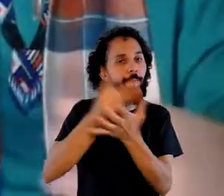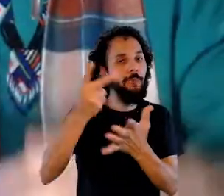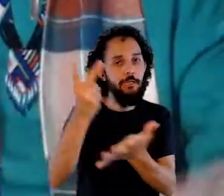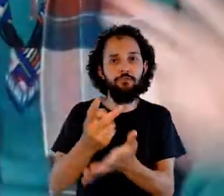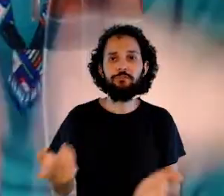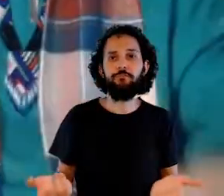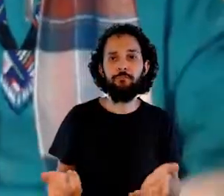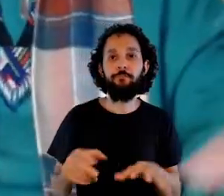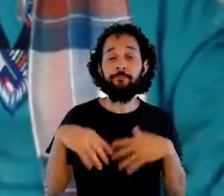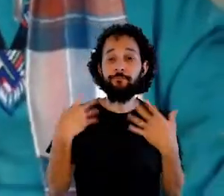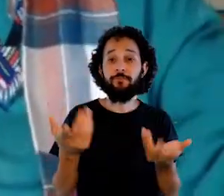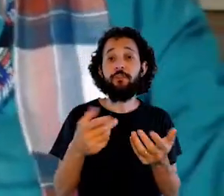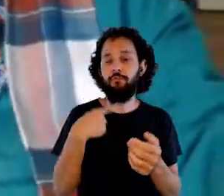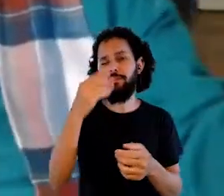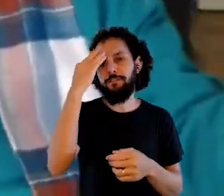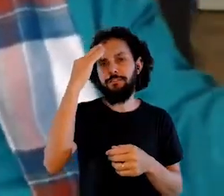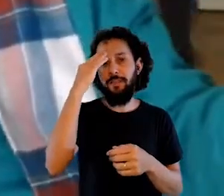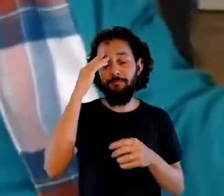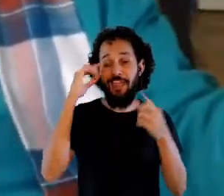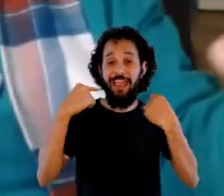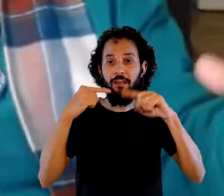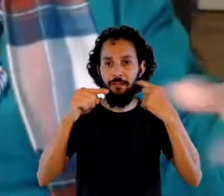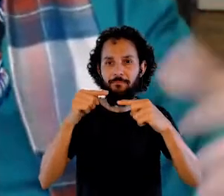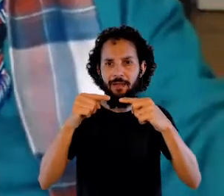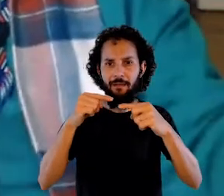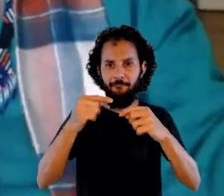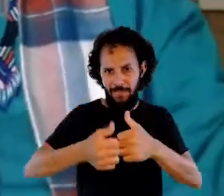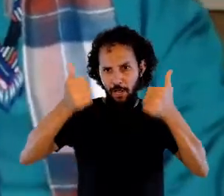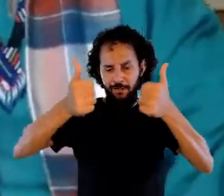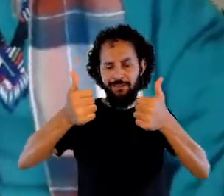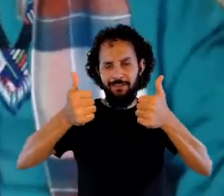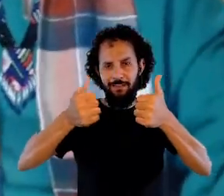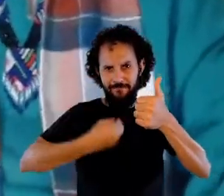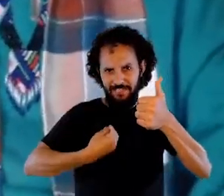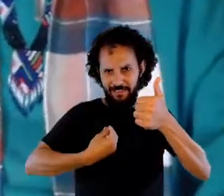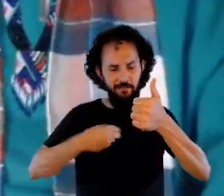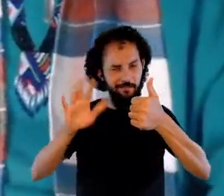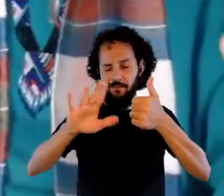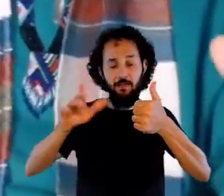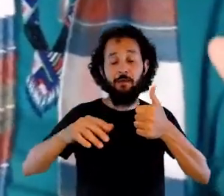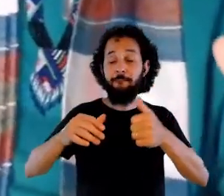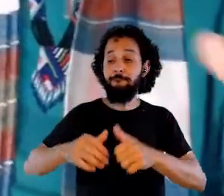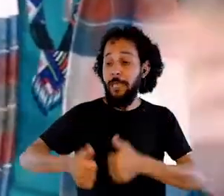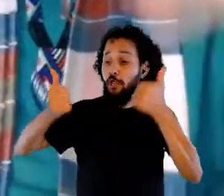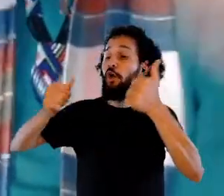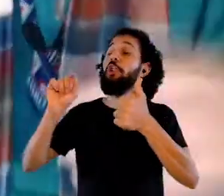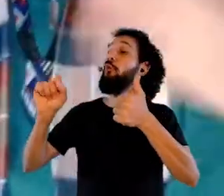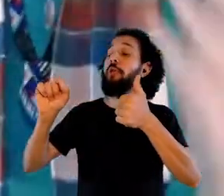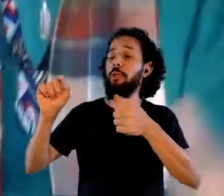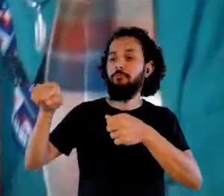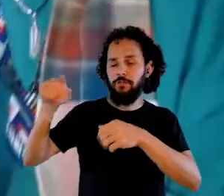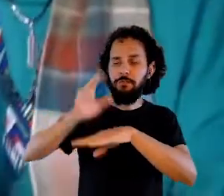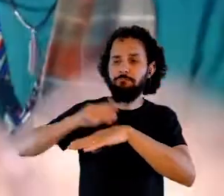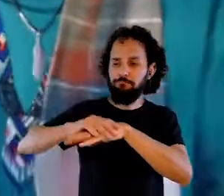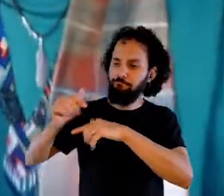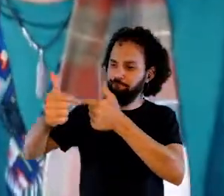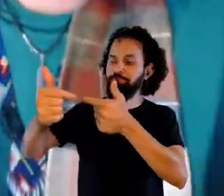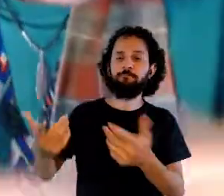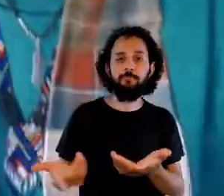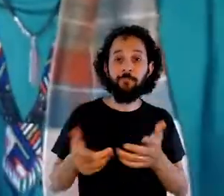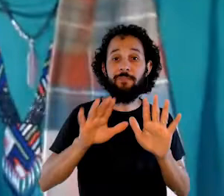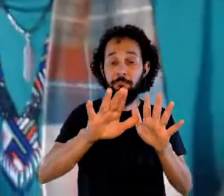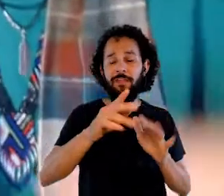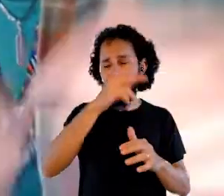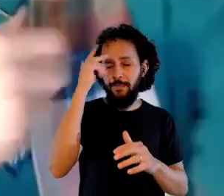que reclamar da vida não melhora a vida. Né? O que melhora a vida é a atitude, mesmo, a transformação. Né? Mas tá aquela pessoa lá que fala, minha